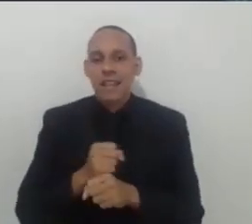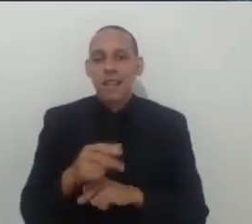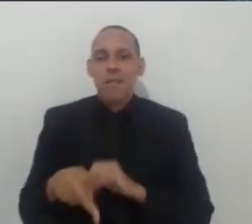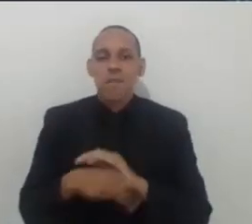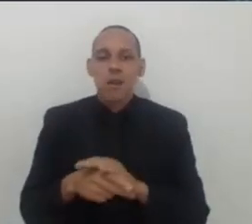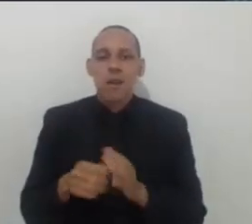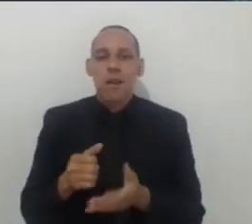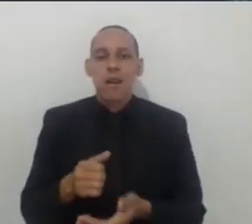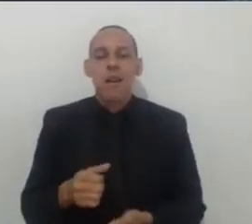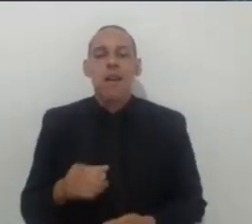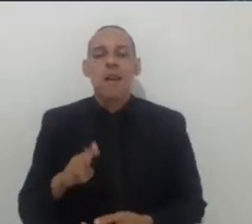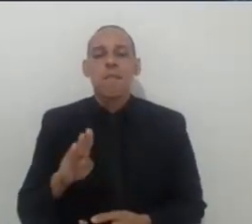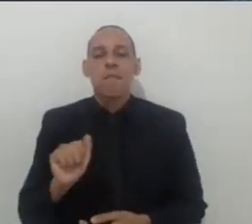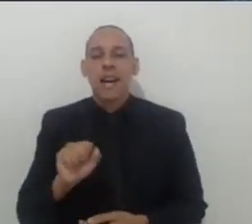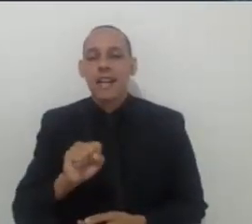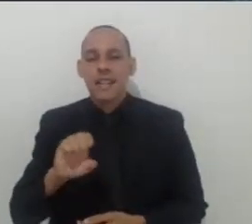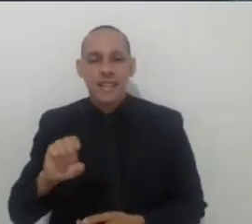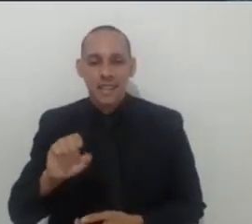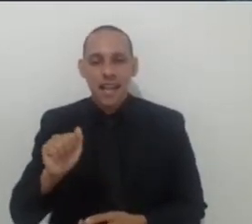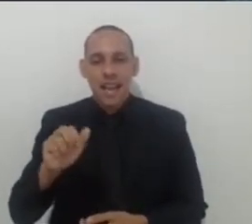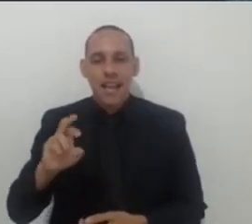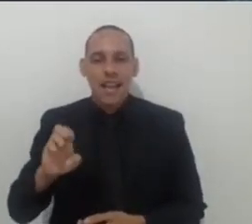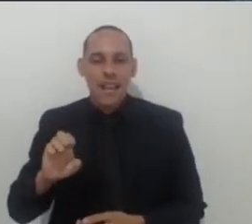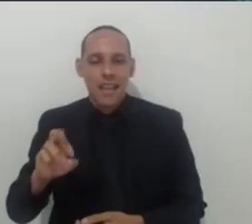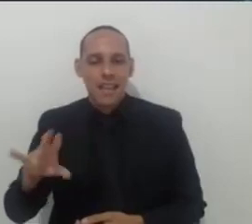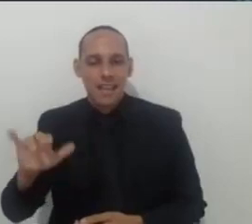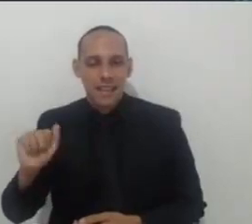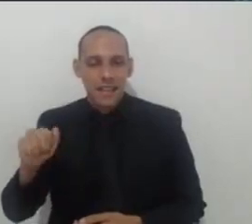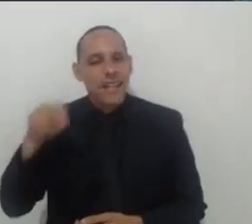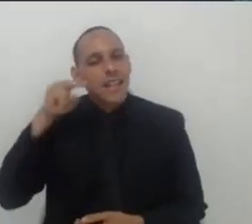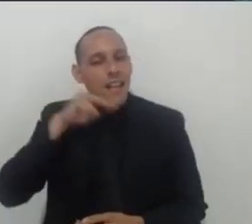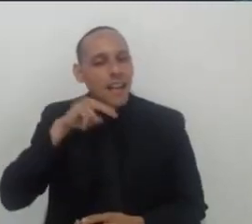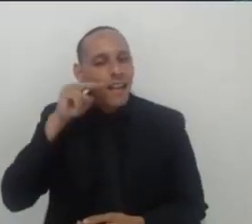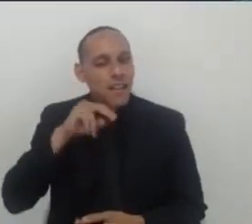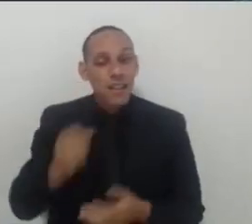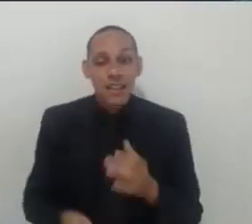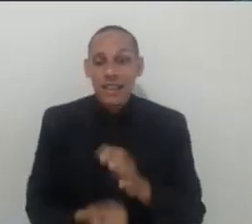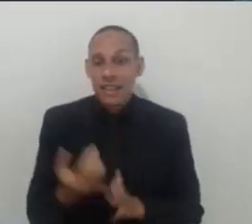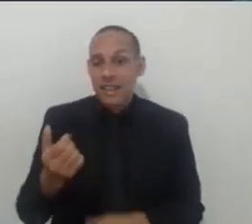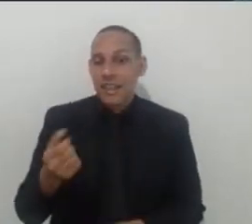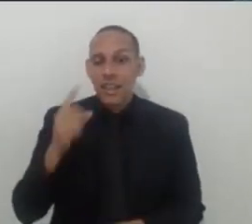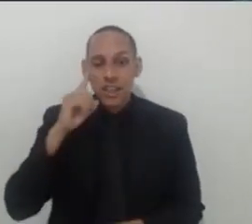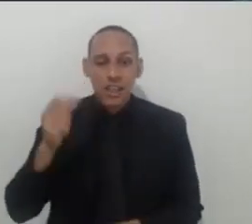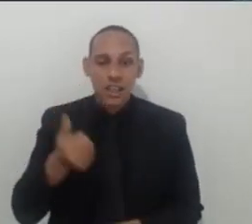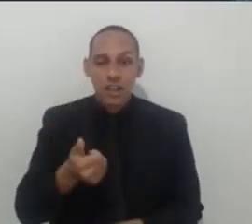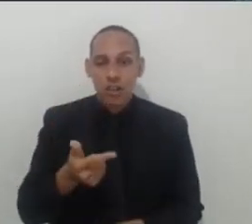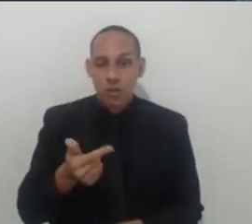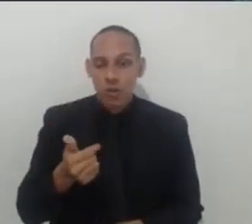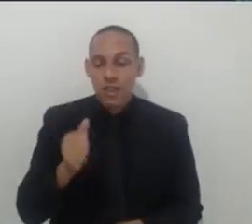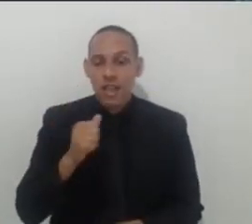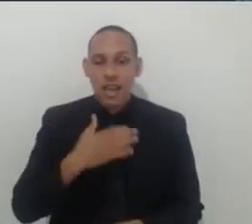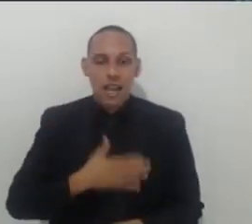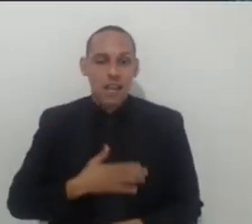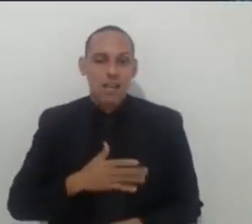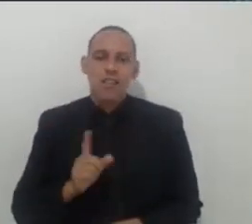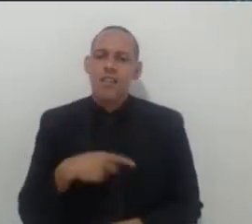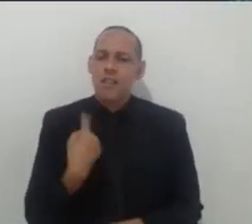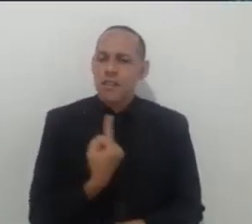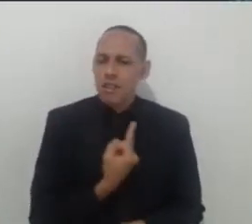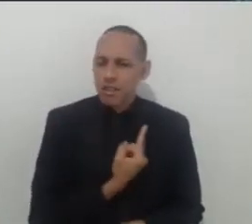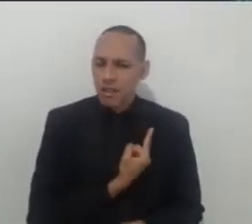Natal. Foi criada no dia 12 de agosto. Nós temos aí